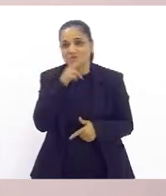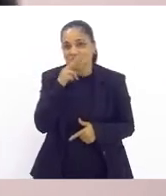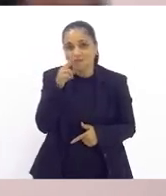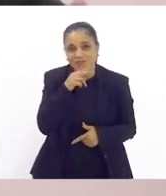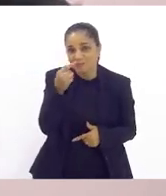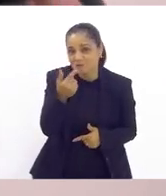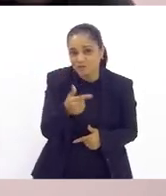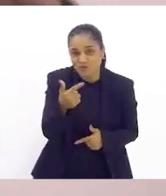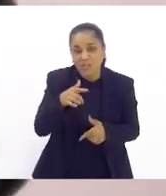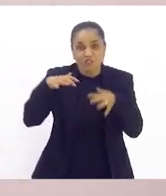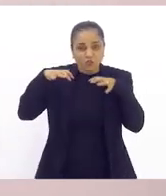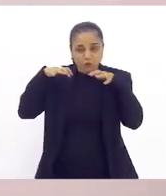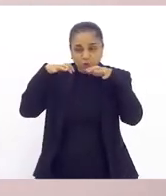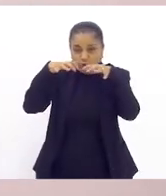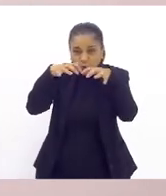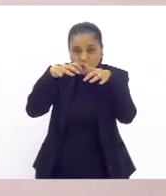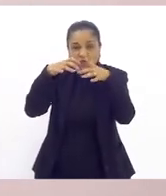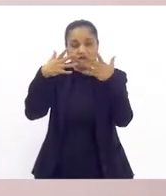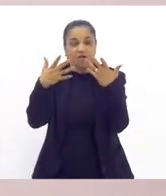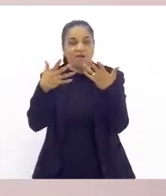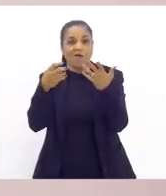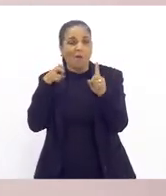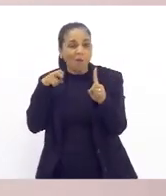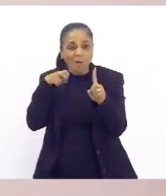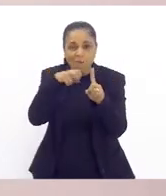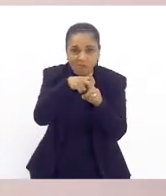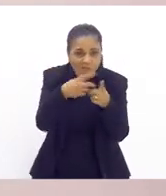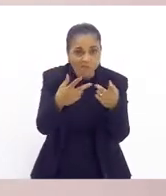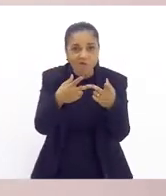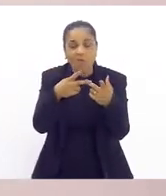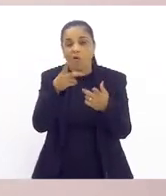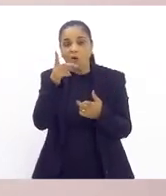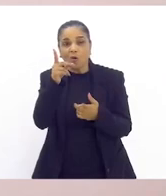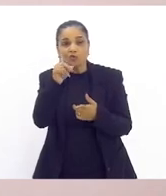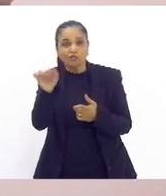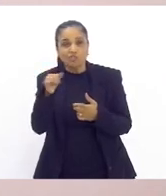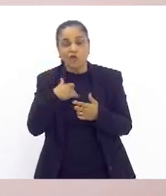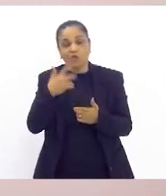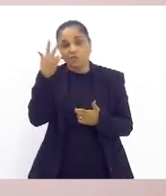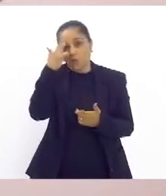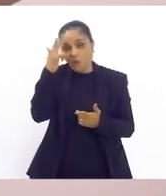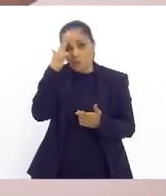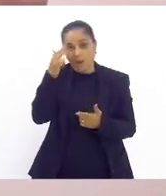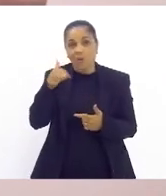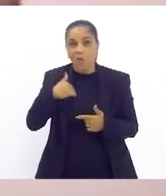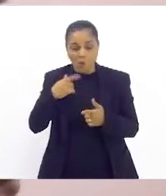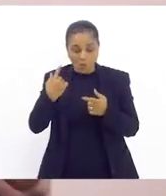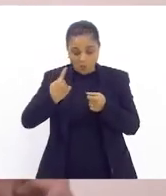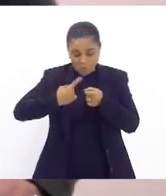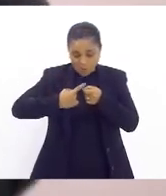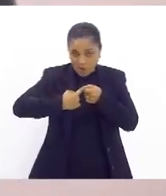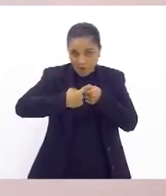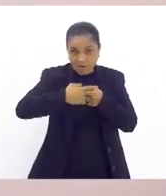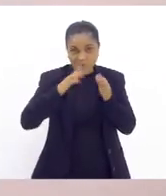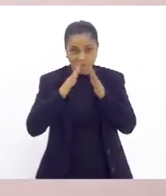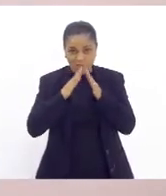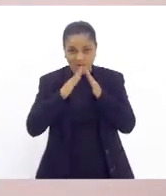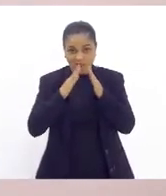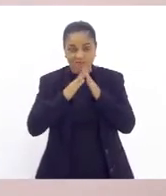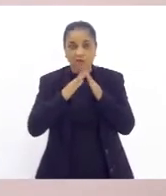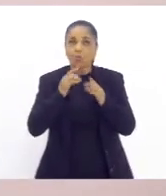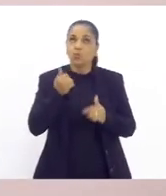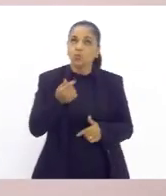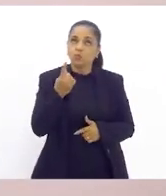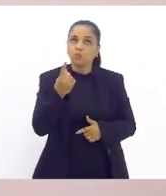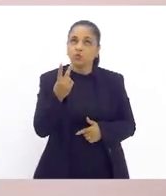acontece alguma chuva algum desastre ou em dias normais morava no bairro Que contava até 10 deputado acabava energia